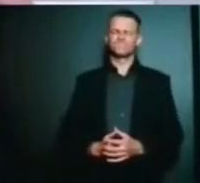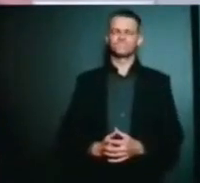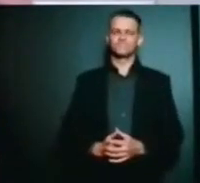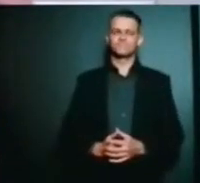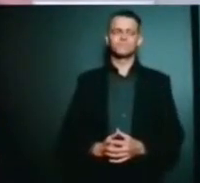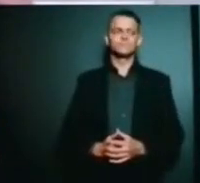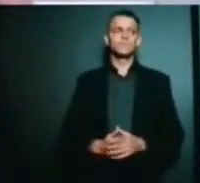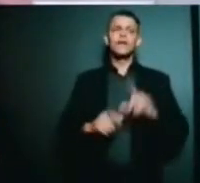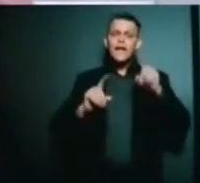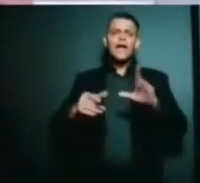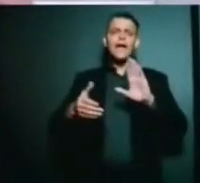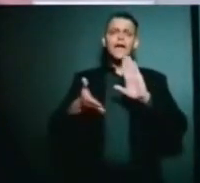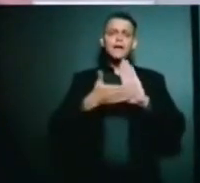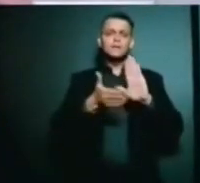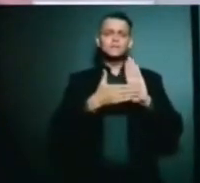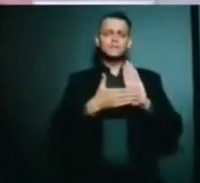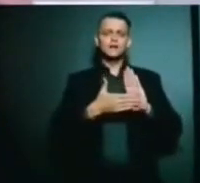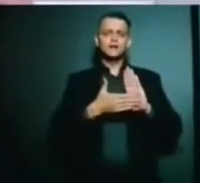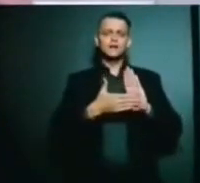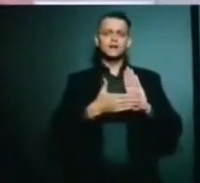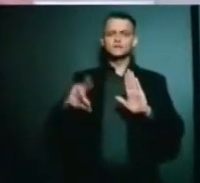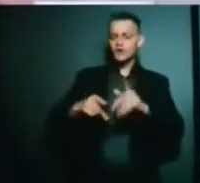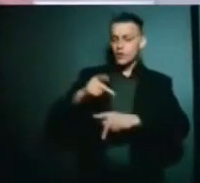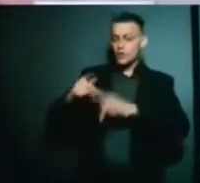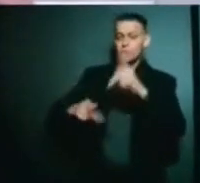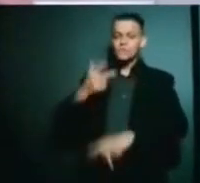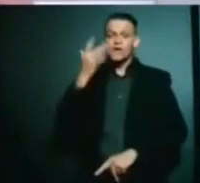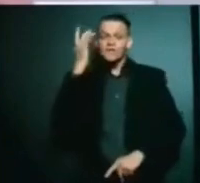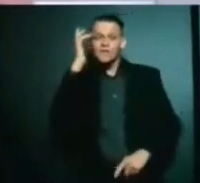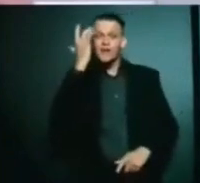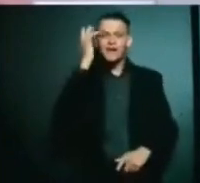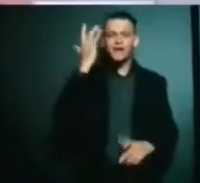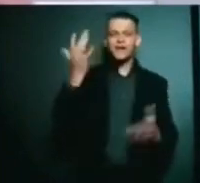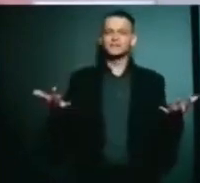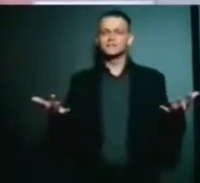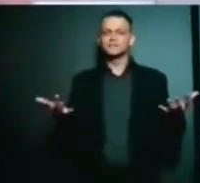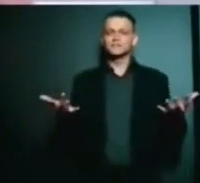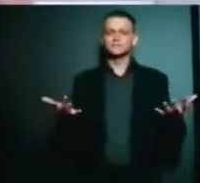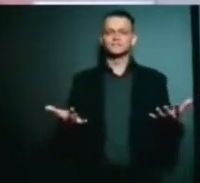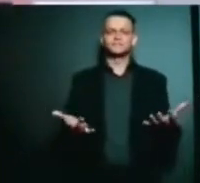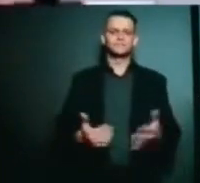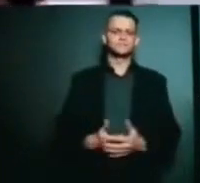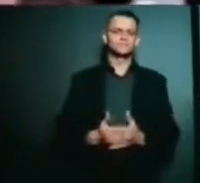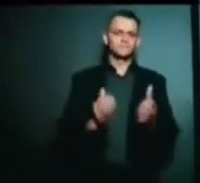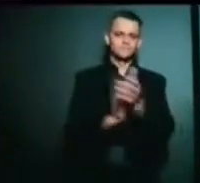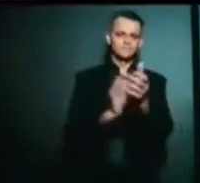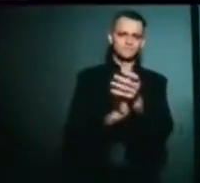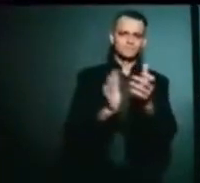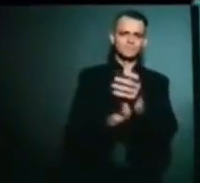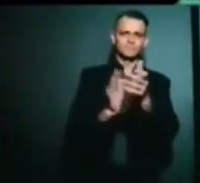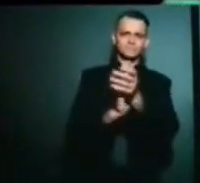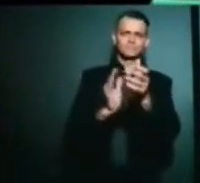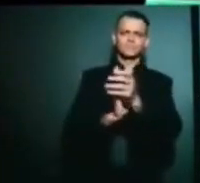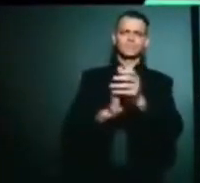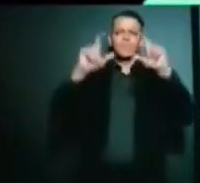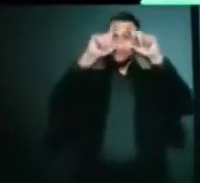essa é uma pauta que o pessoal acha que é só... Parabéns aí pela faixa.